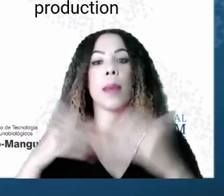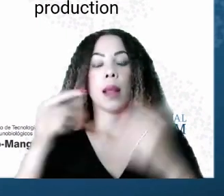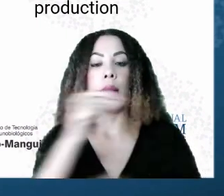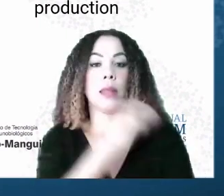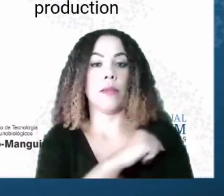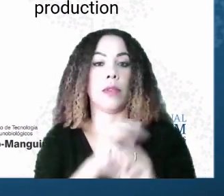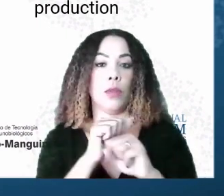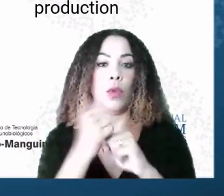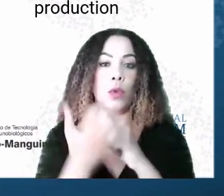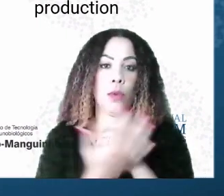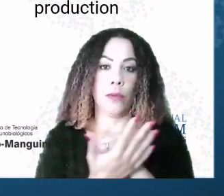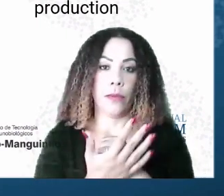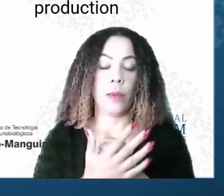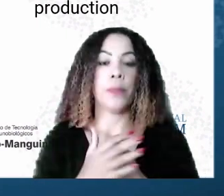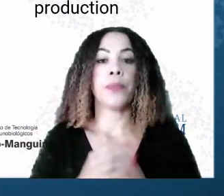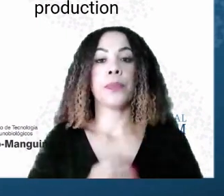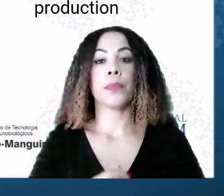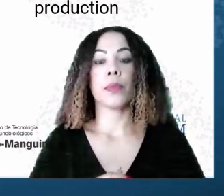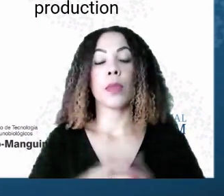com todas